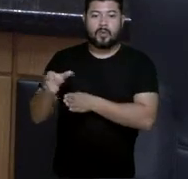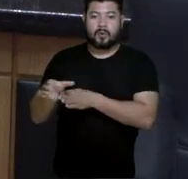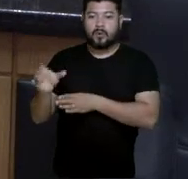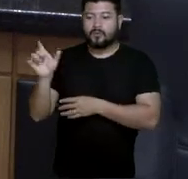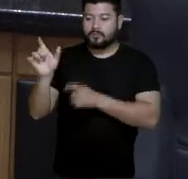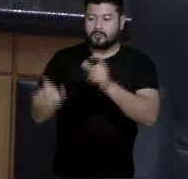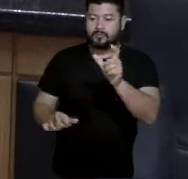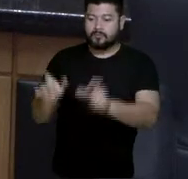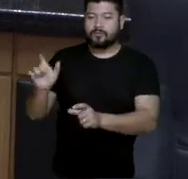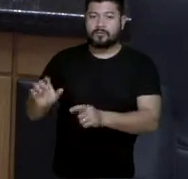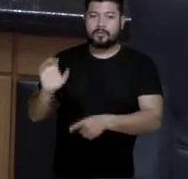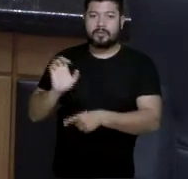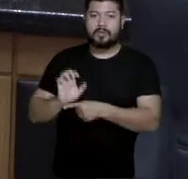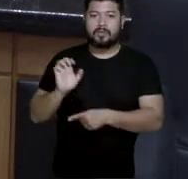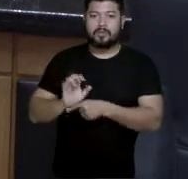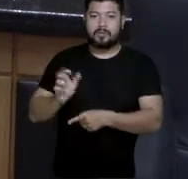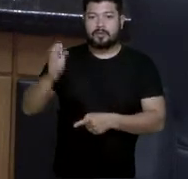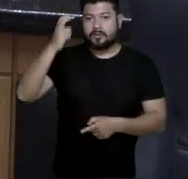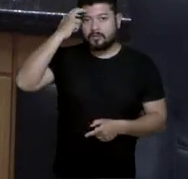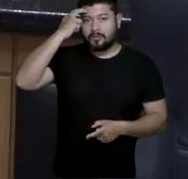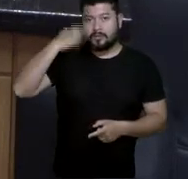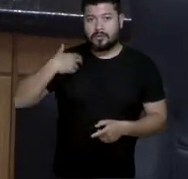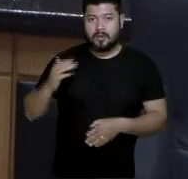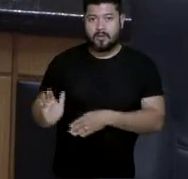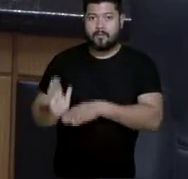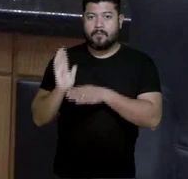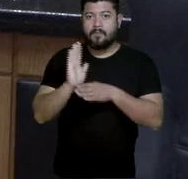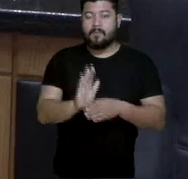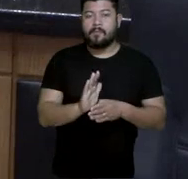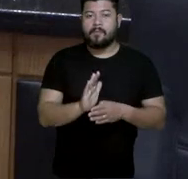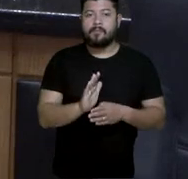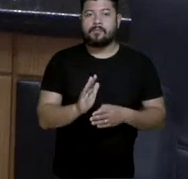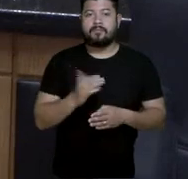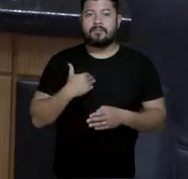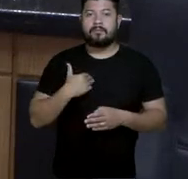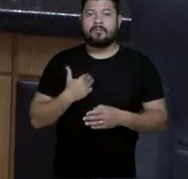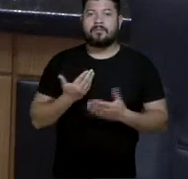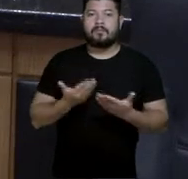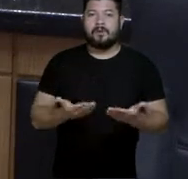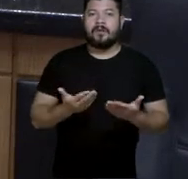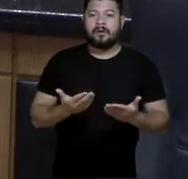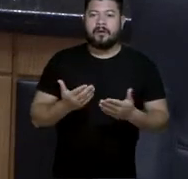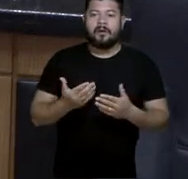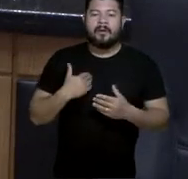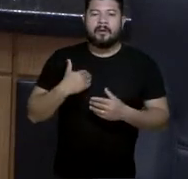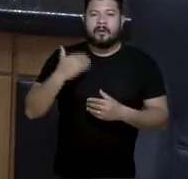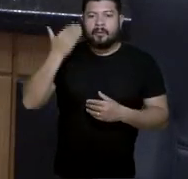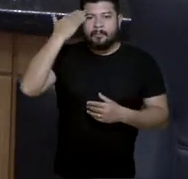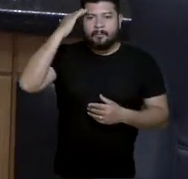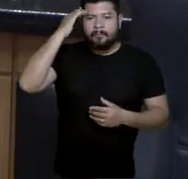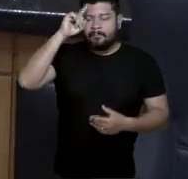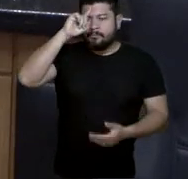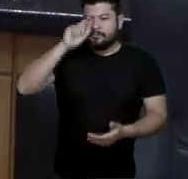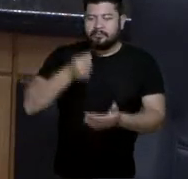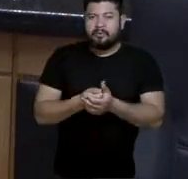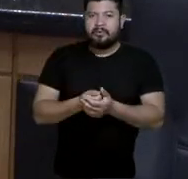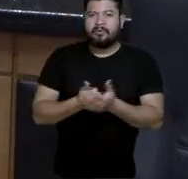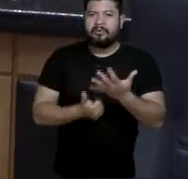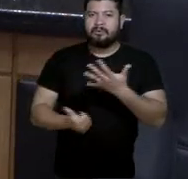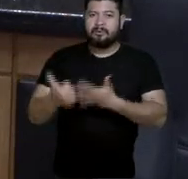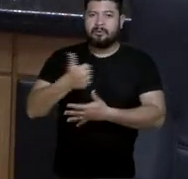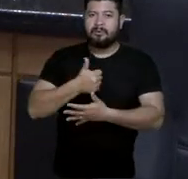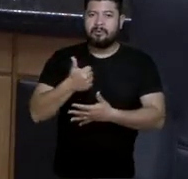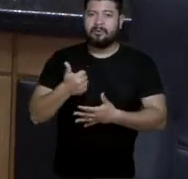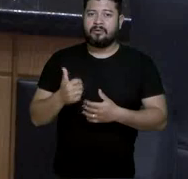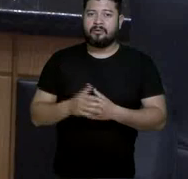de cultura de ajudarem a definir as prioridades nas temáticas Sem Cópia,